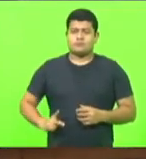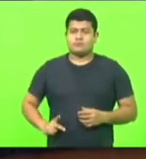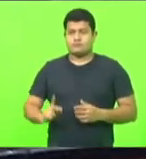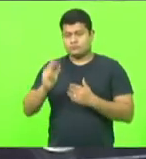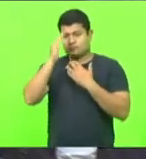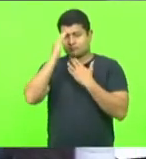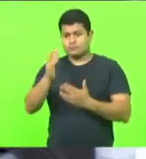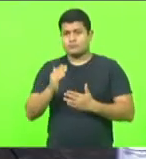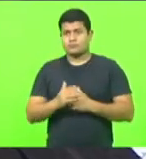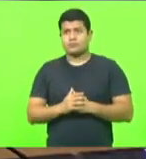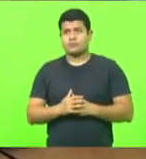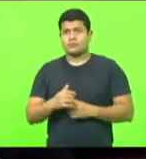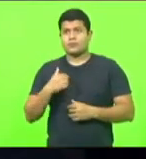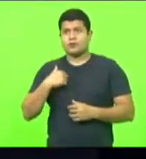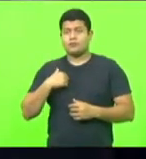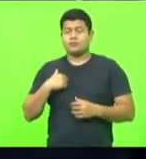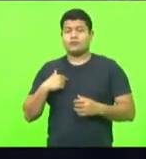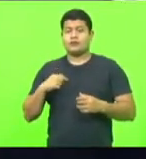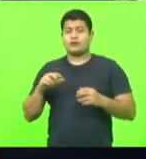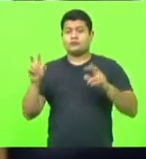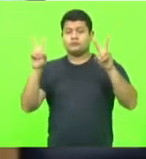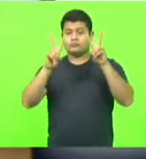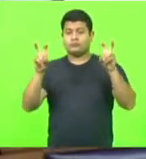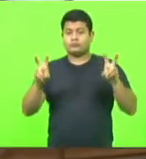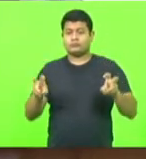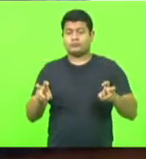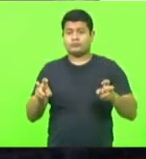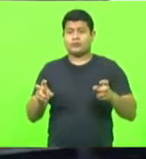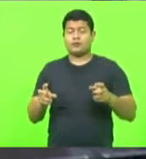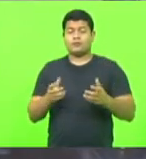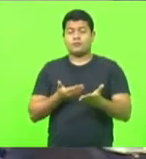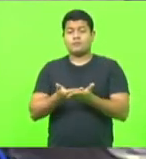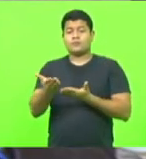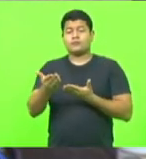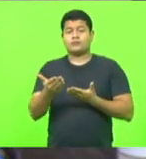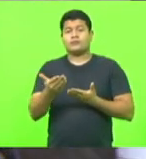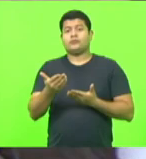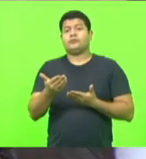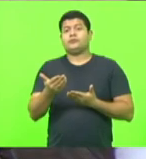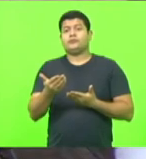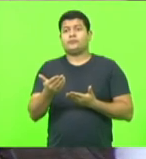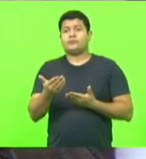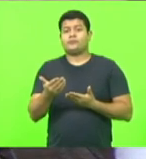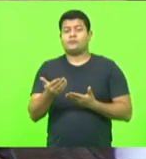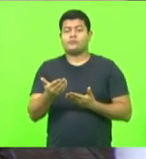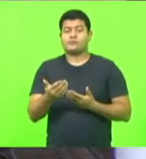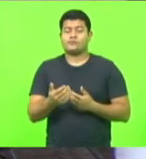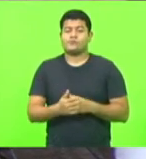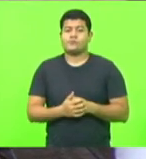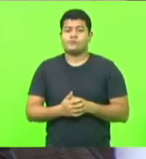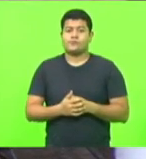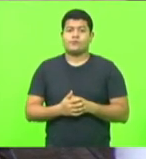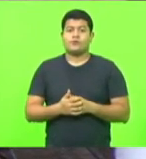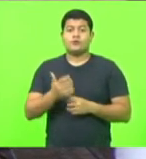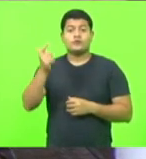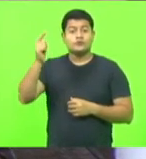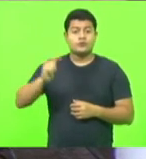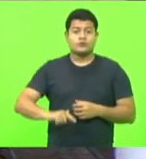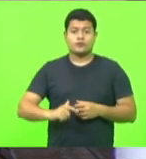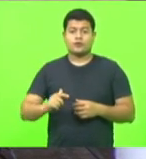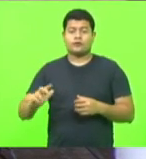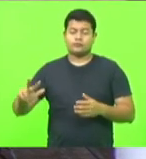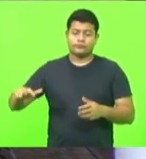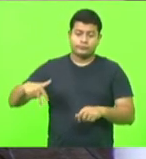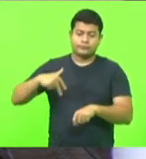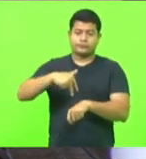quero abordar alguns assuntos, iniciando por, mais uma vez, falar sobre